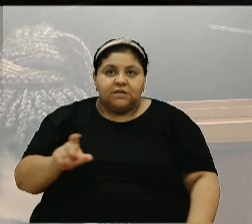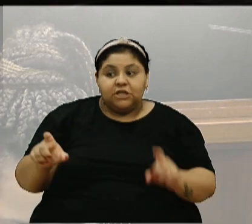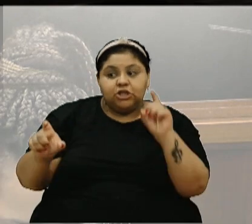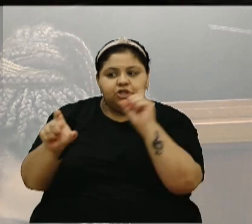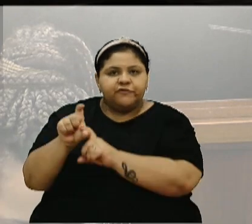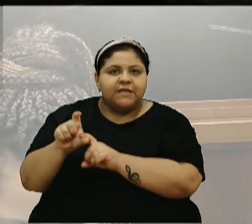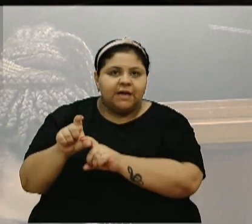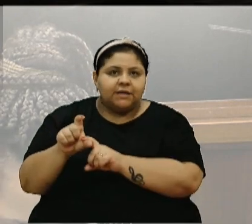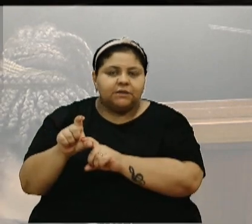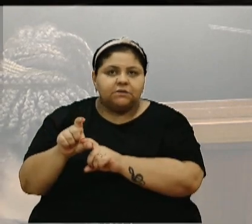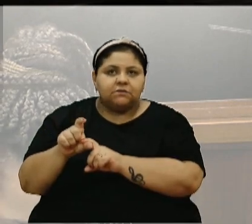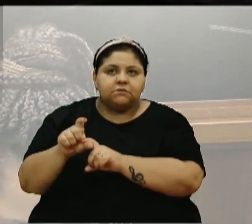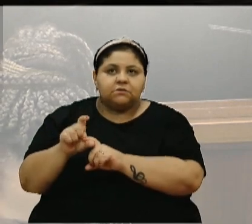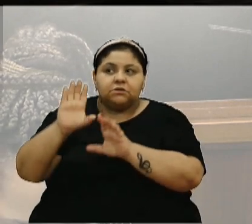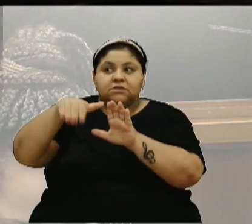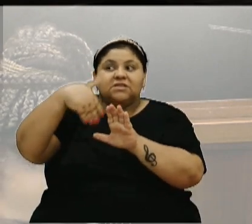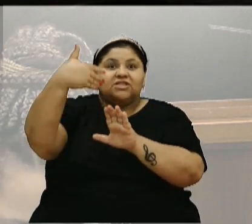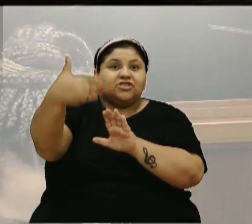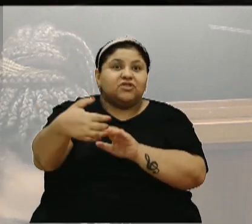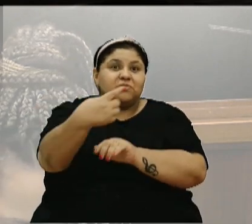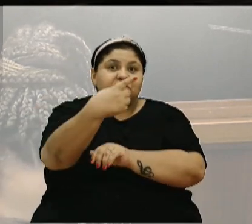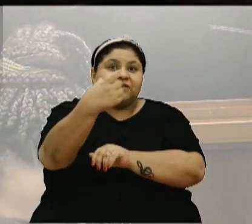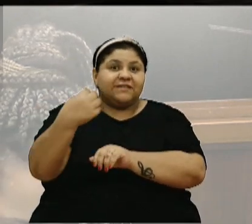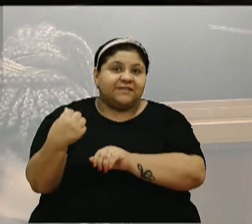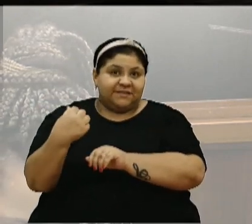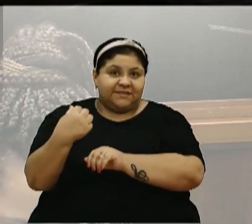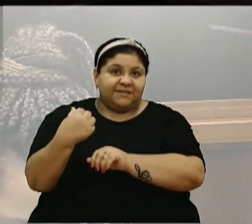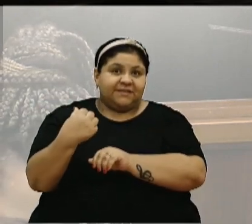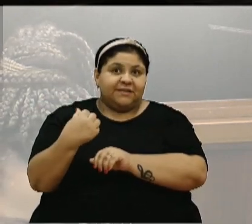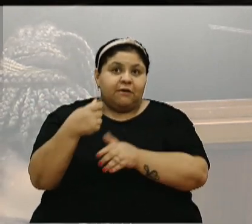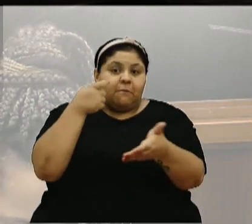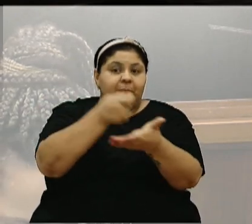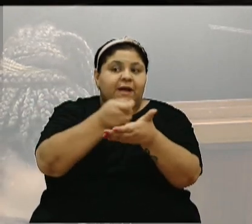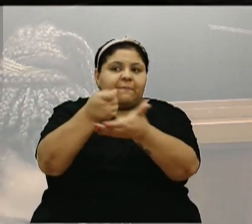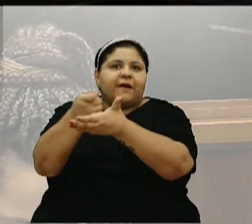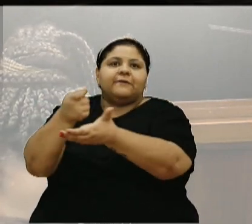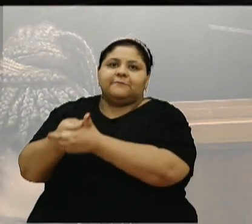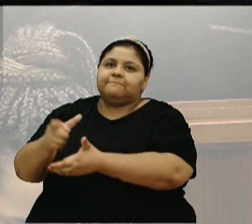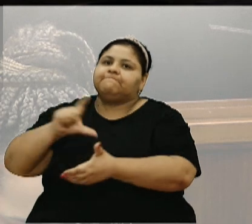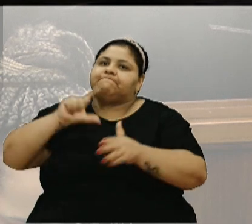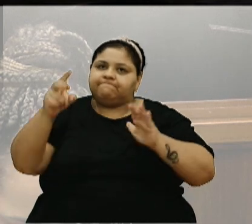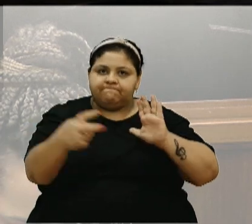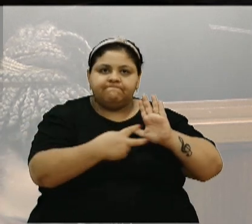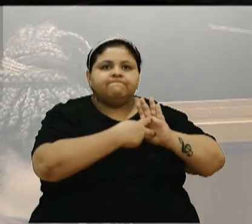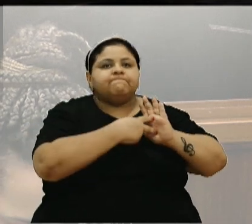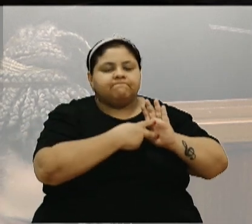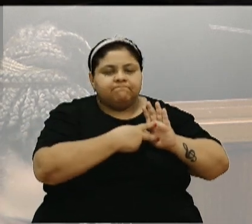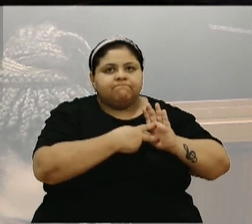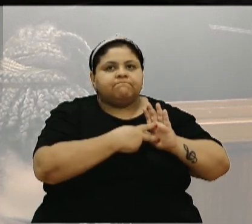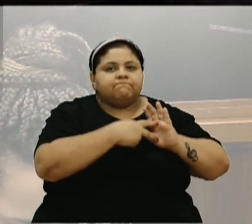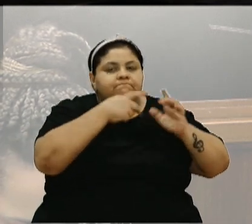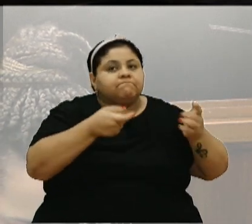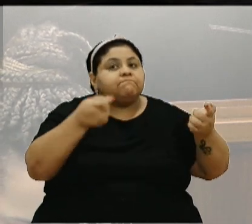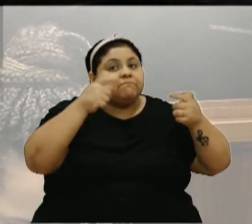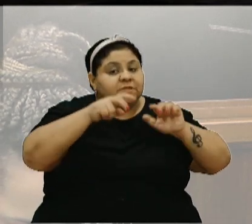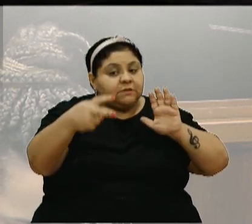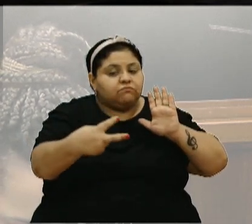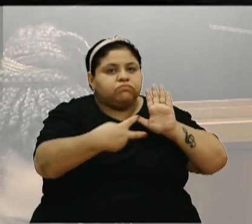Endividar para que dos próximos 16 anos as próximas paguem? Temos que ficar atentos. Precisamos